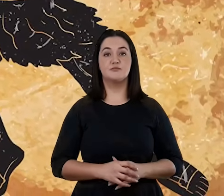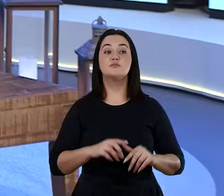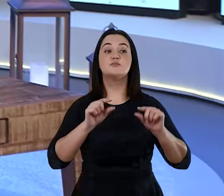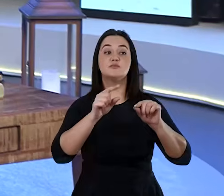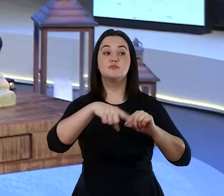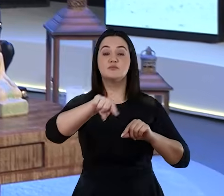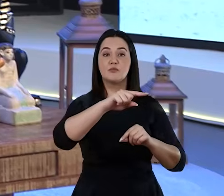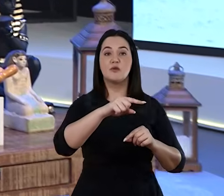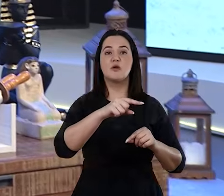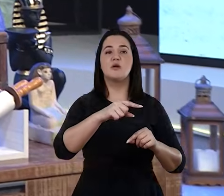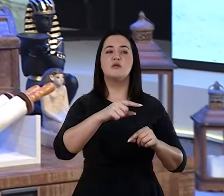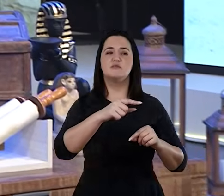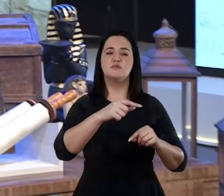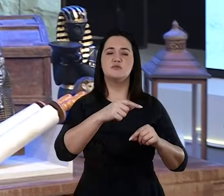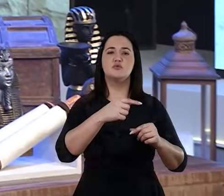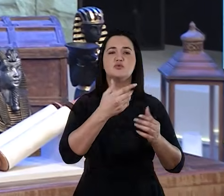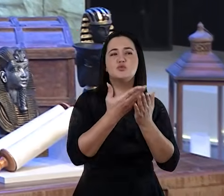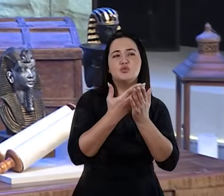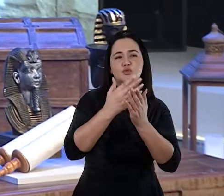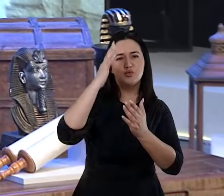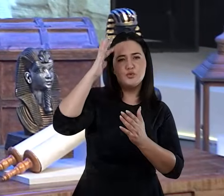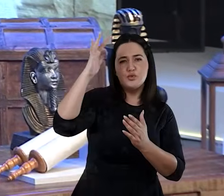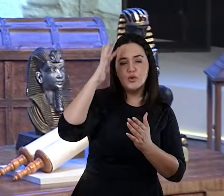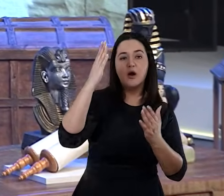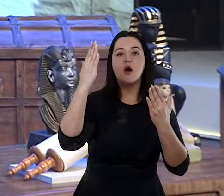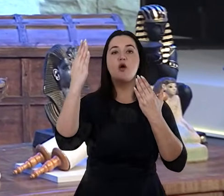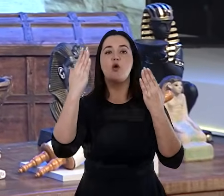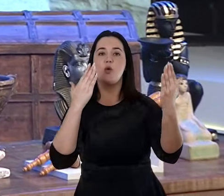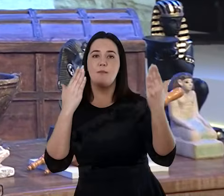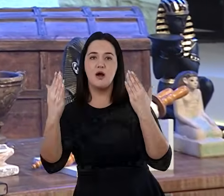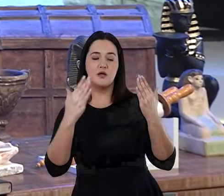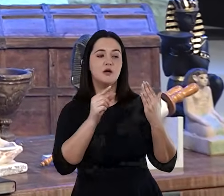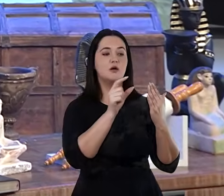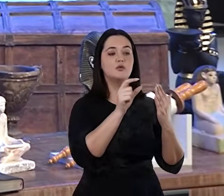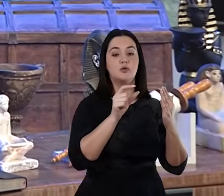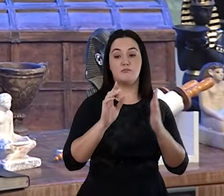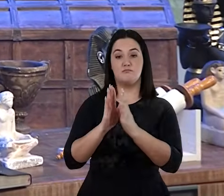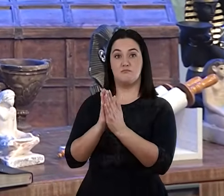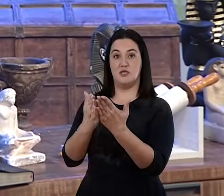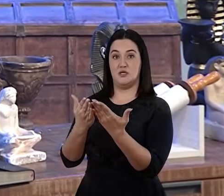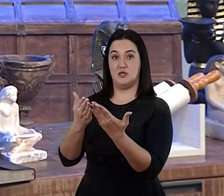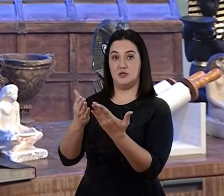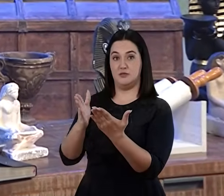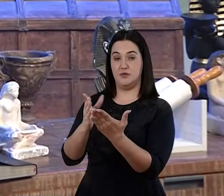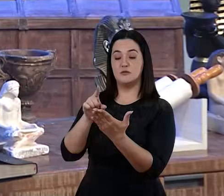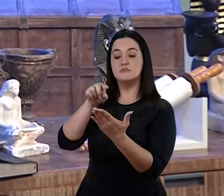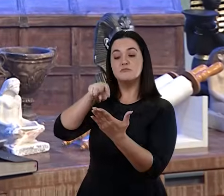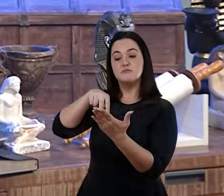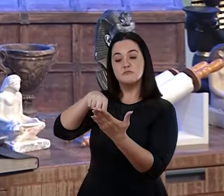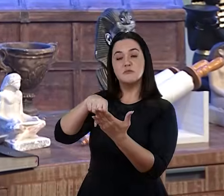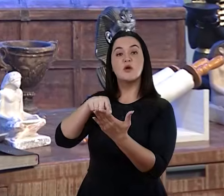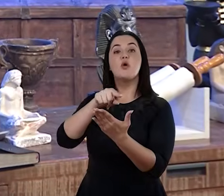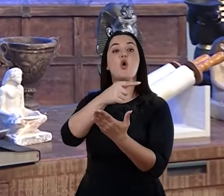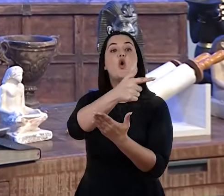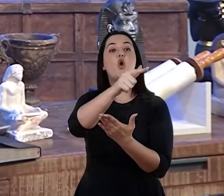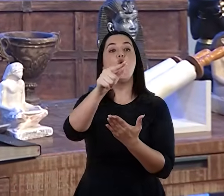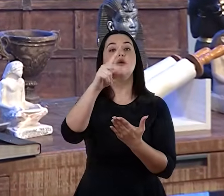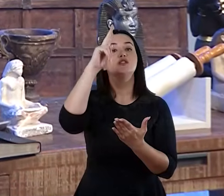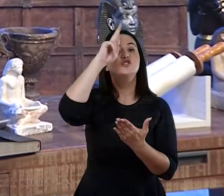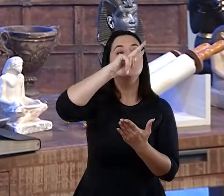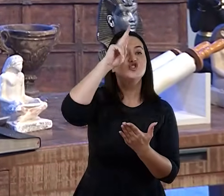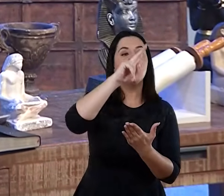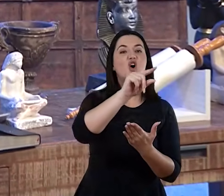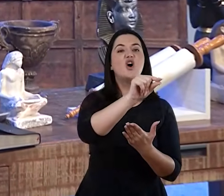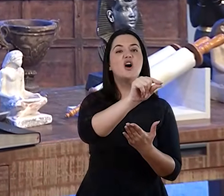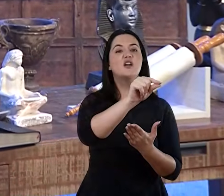O que os teóricos, portanto, estão fazendo é comparando uma versão bíblica com uma versão fragmentária